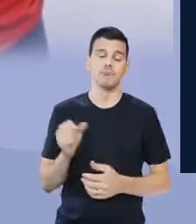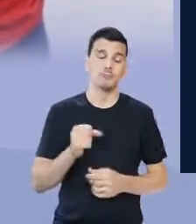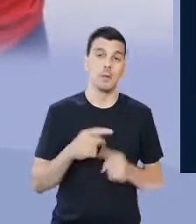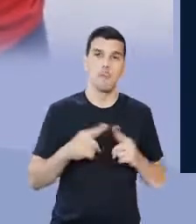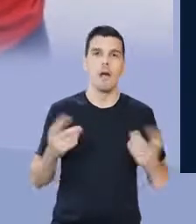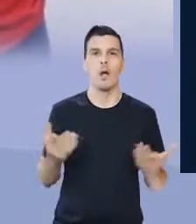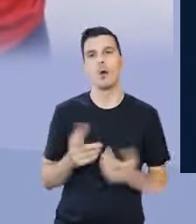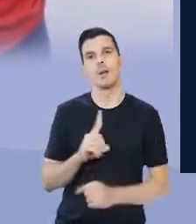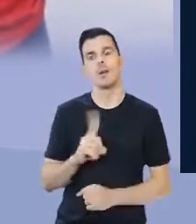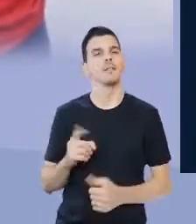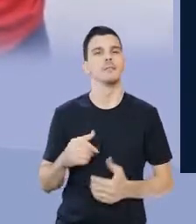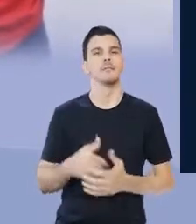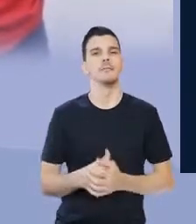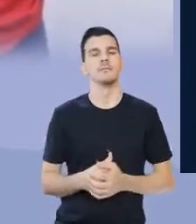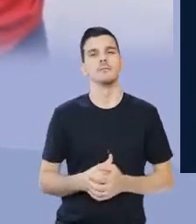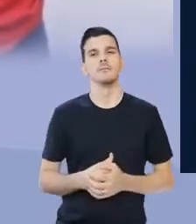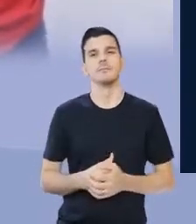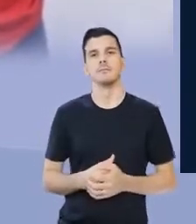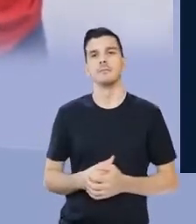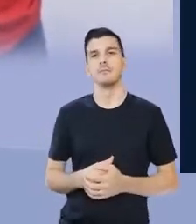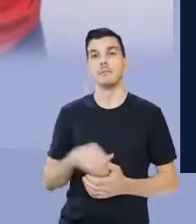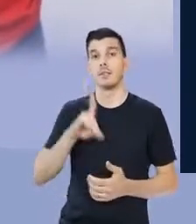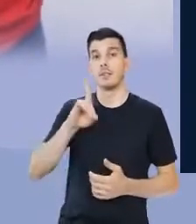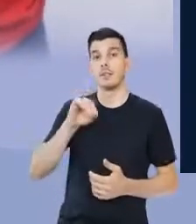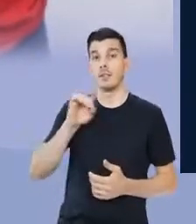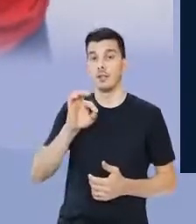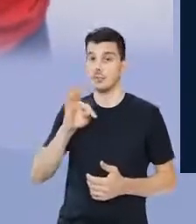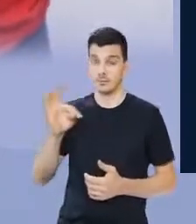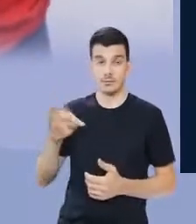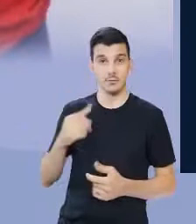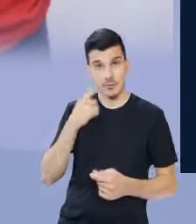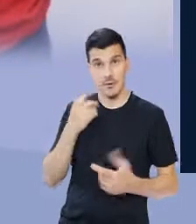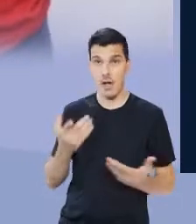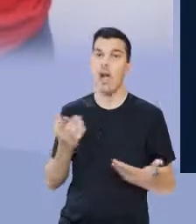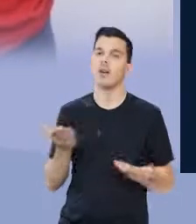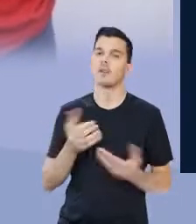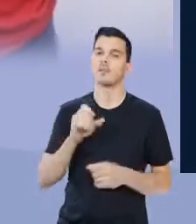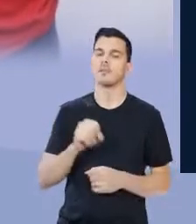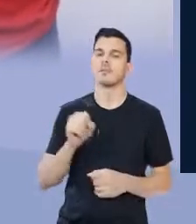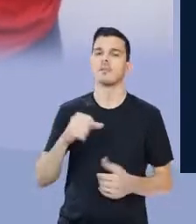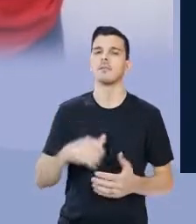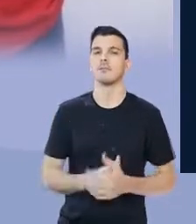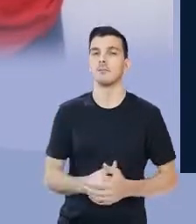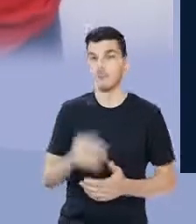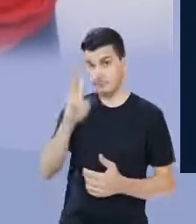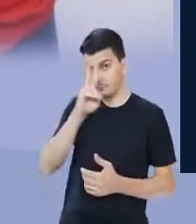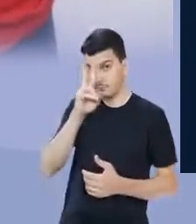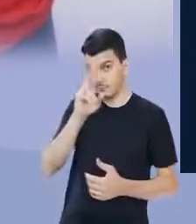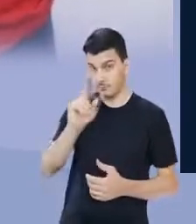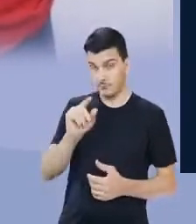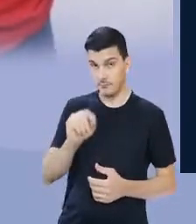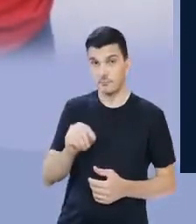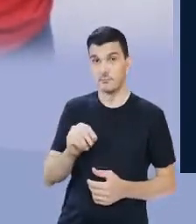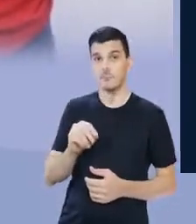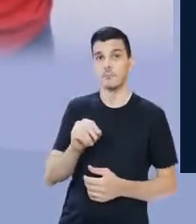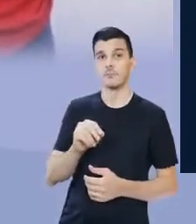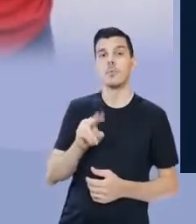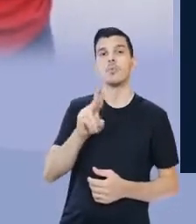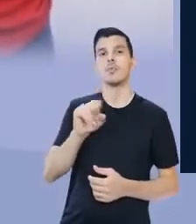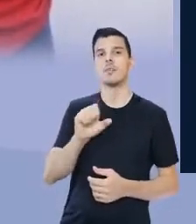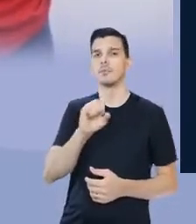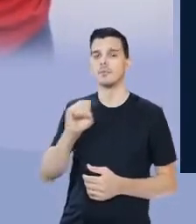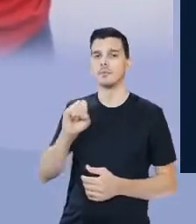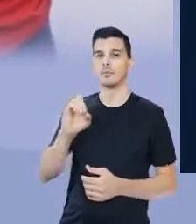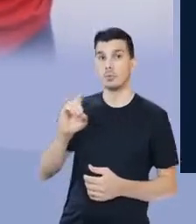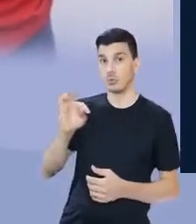não mais. E se eu falo no, I didn't, eu não costumava, mas agora sim. Lembrando, o used to, ele usa como base o